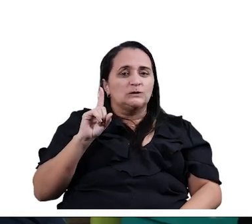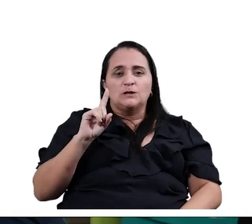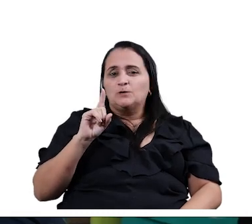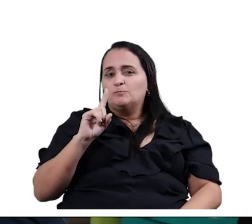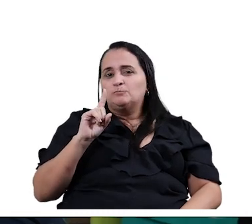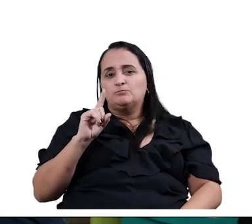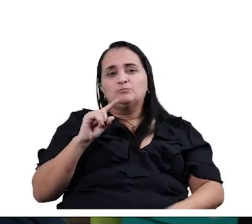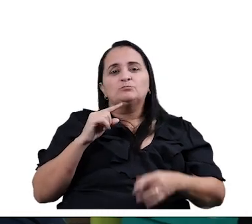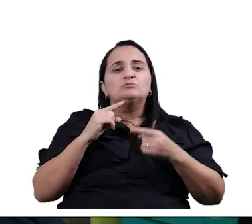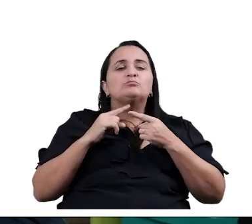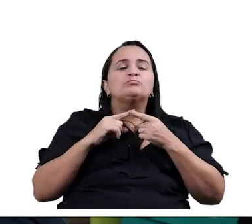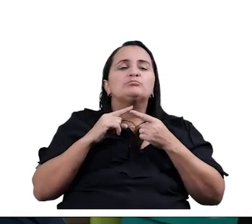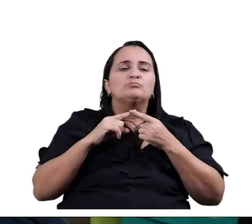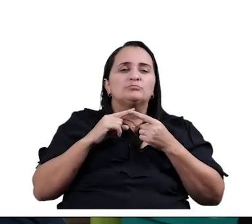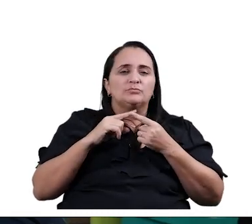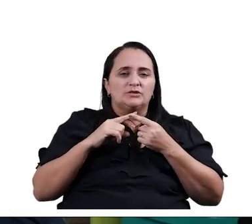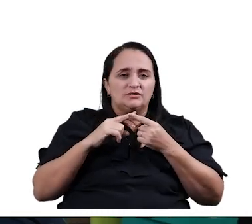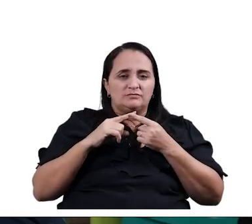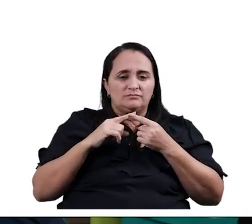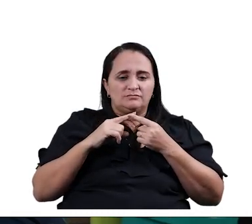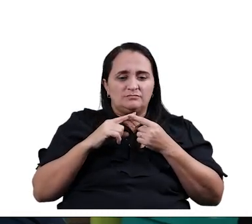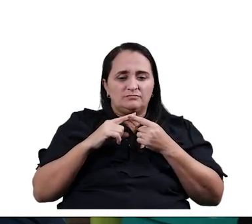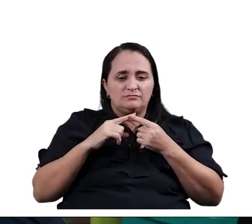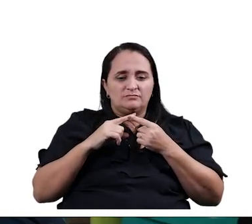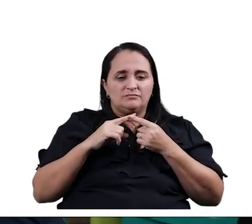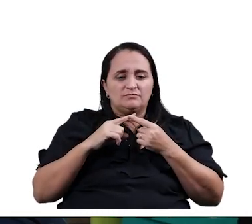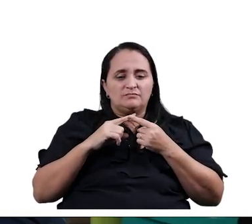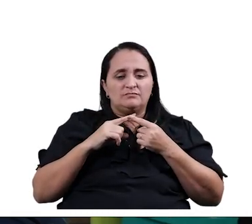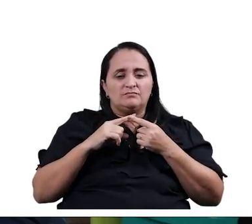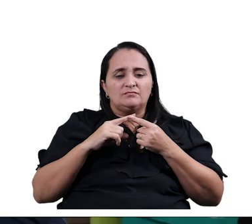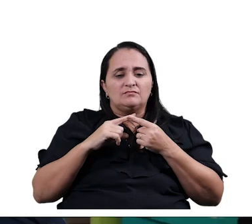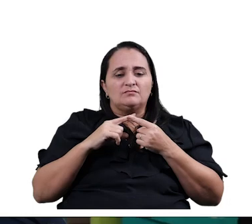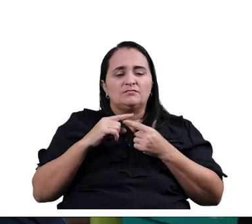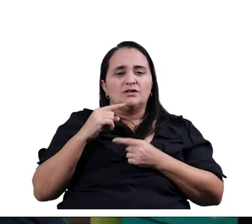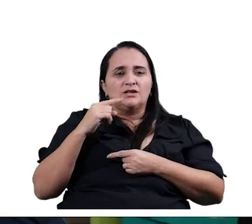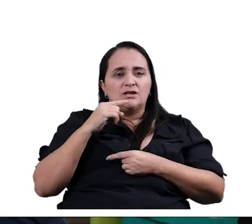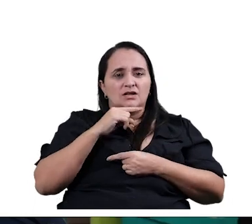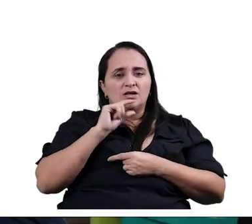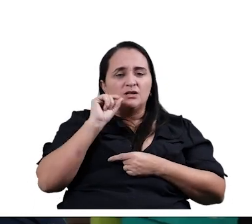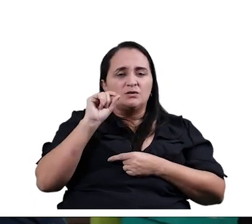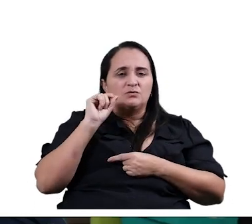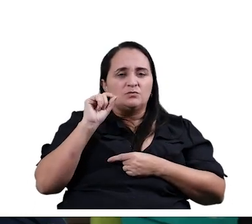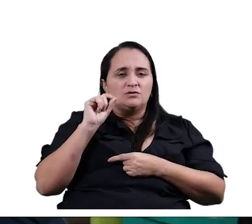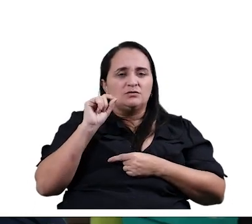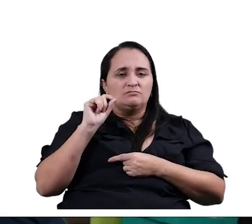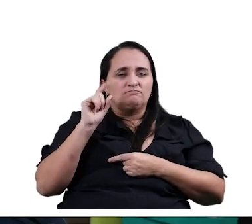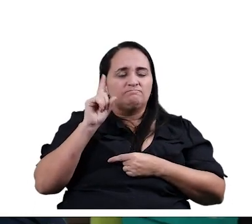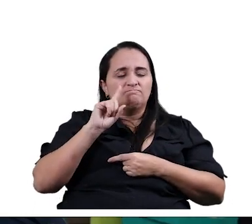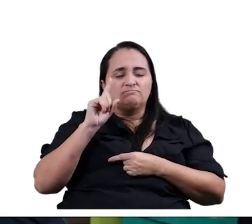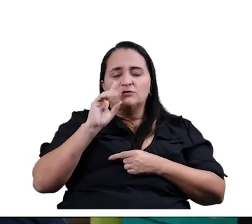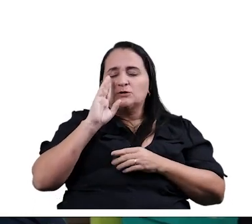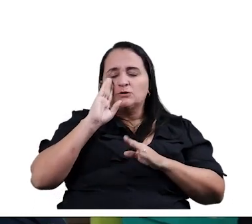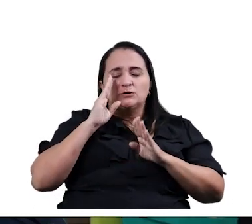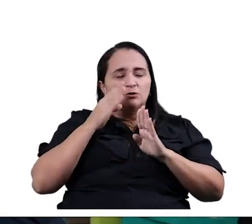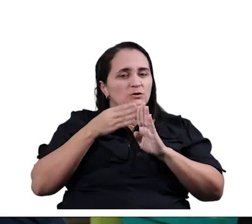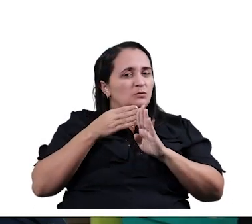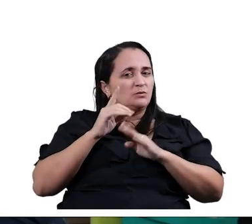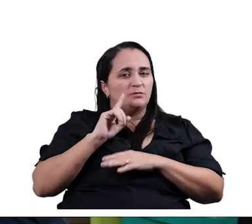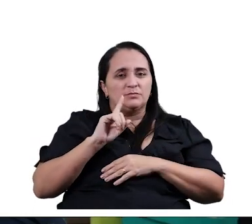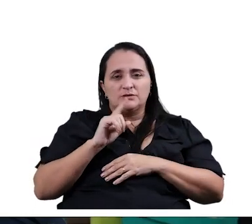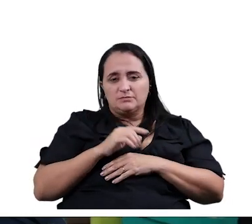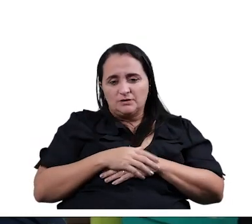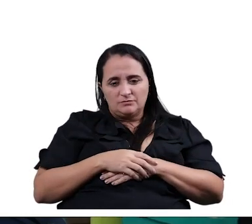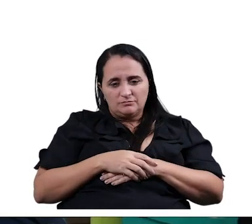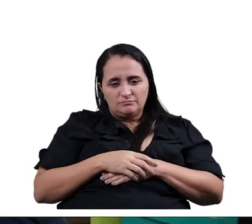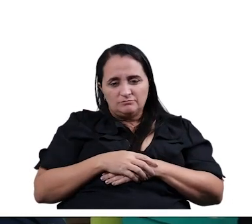Não, né, gente? Ele citou essa final, porém, ele não é o assunto principal